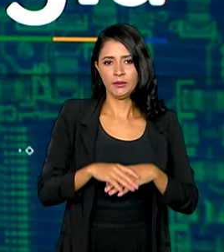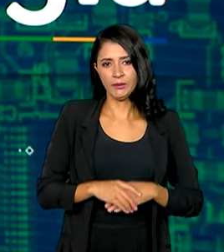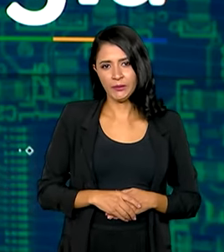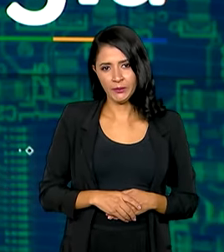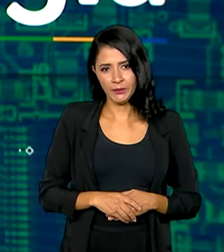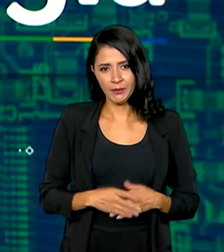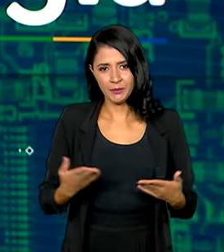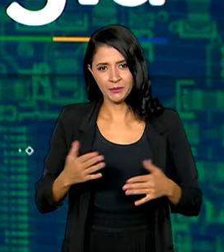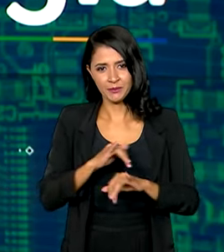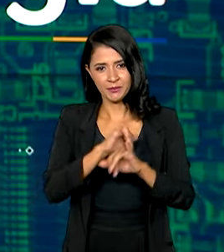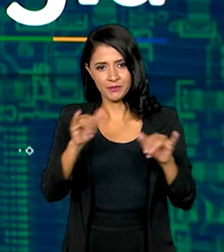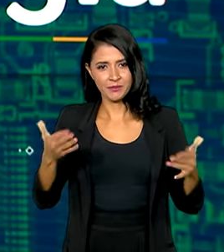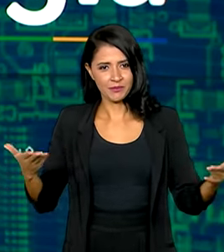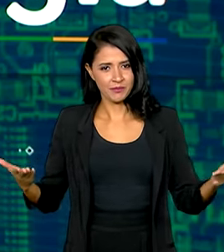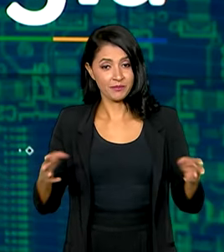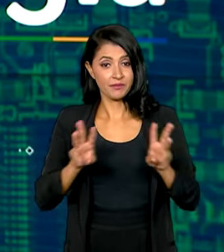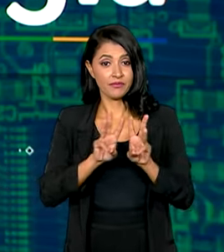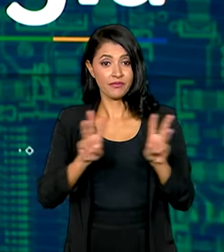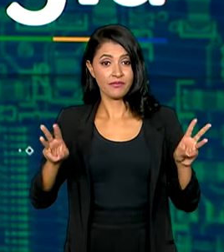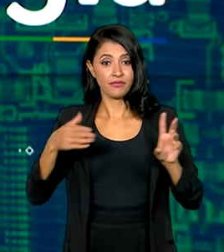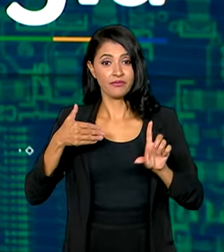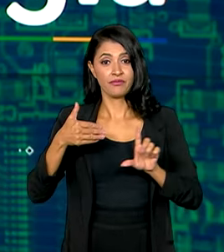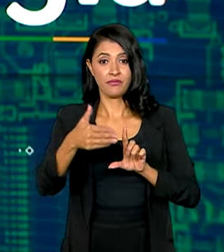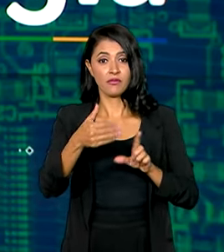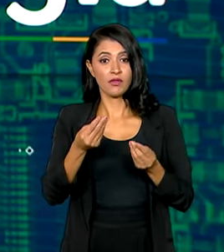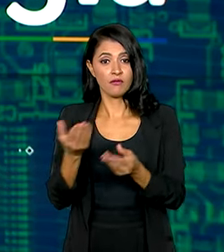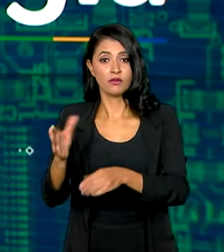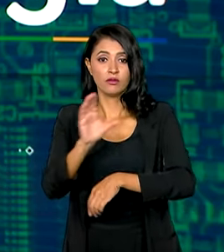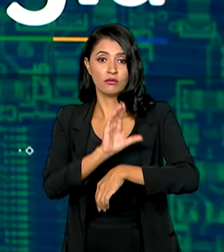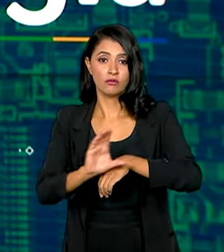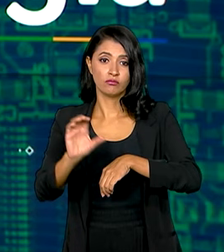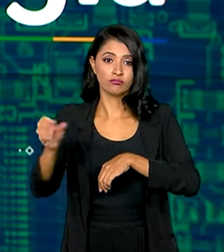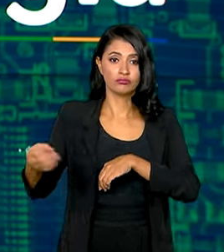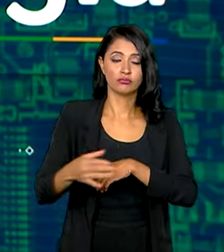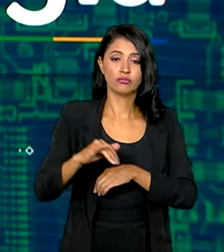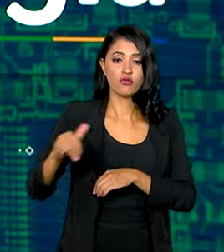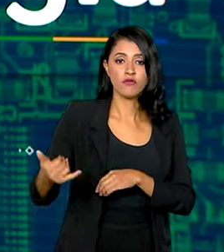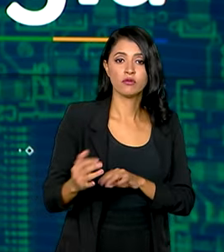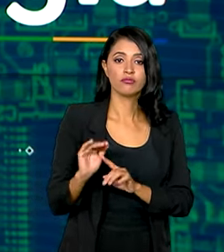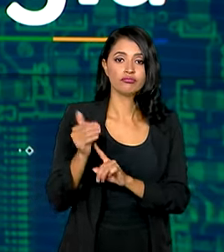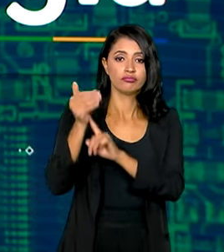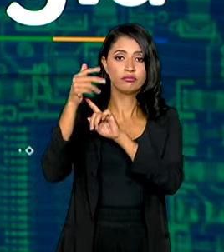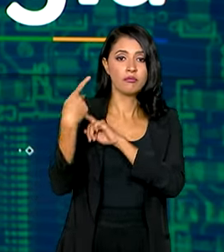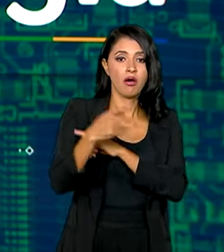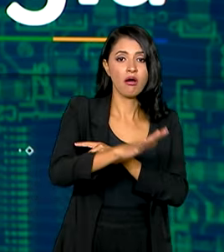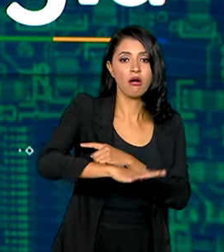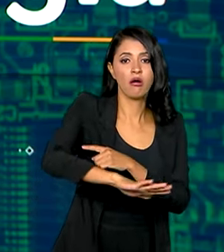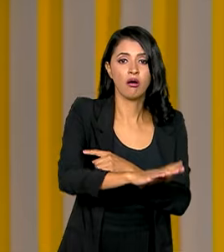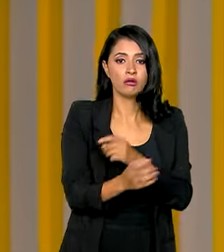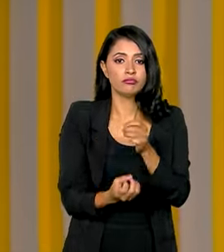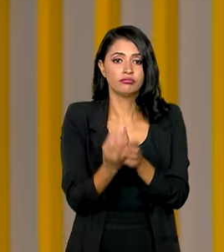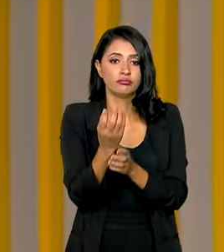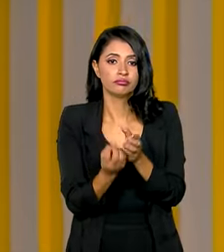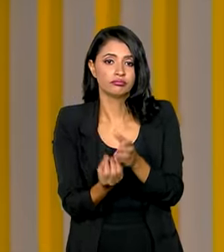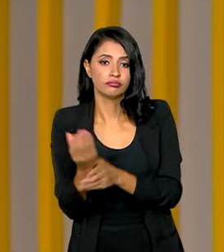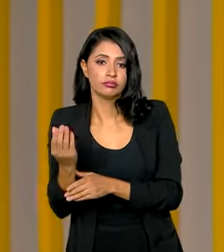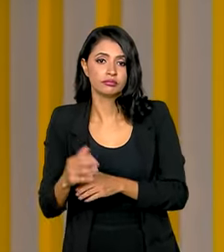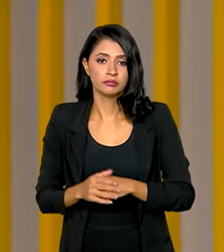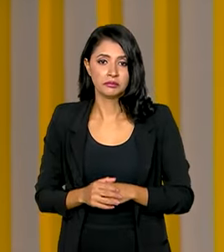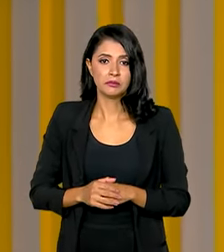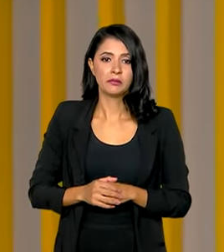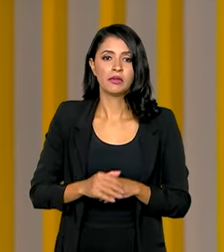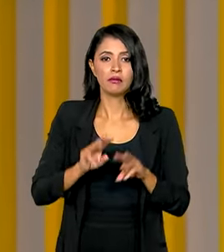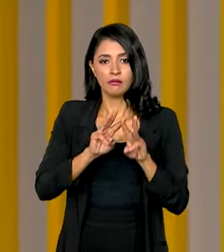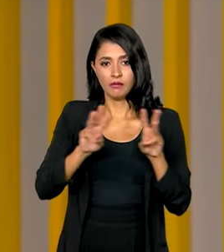foi lançada hoje uma plataforma que vai oferecer cursos sobre inovações tecnológicas para o setor produtivo o novo